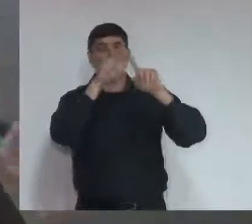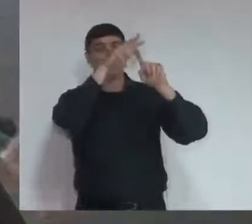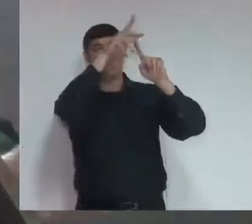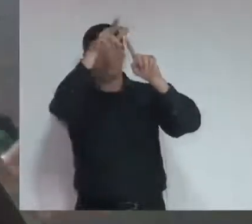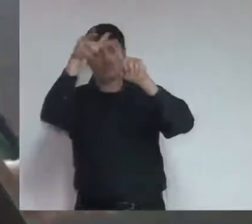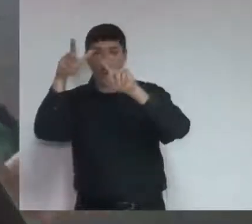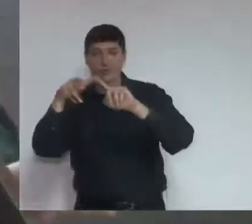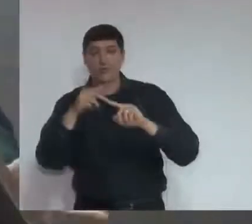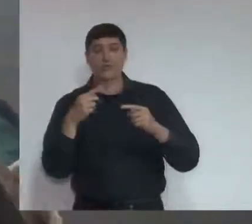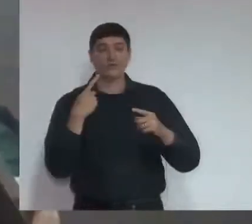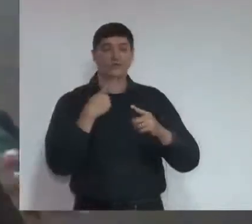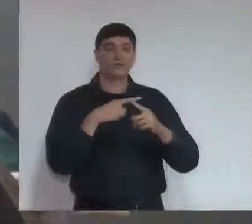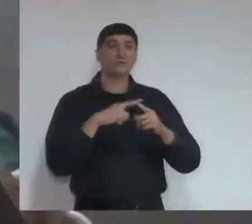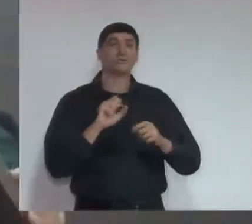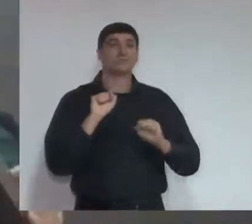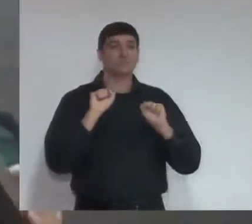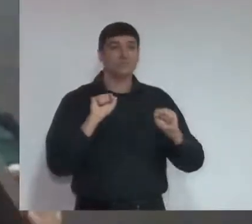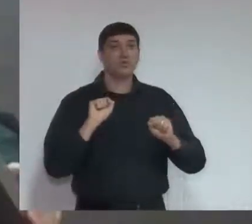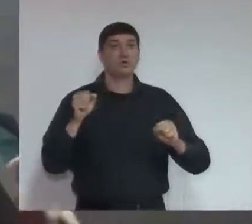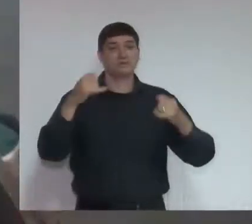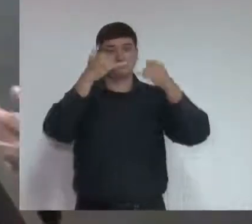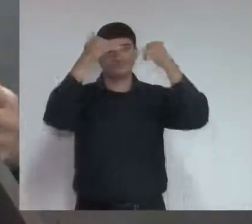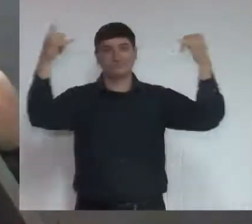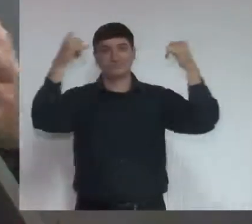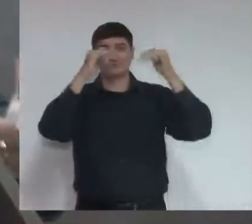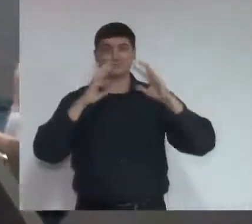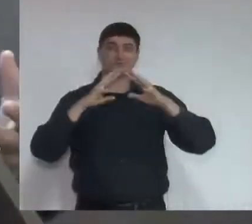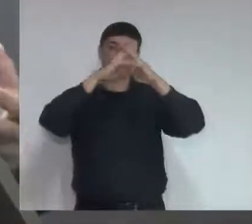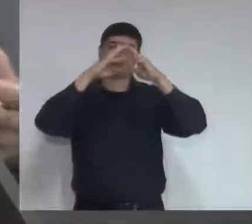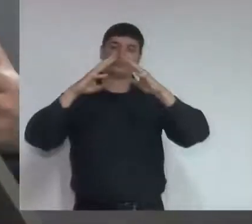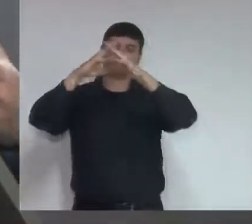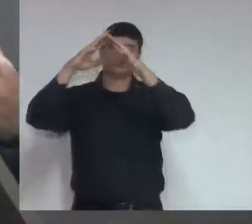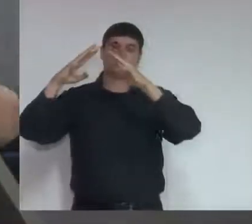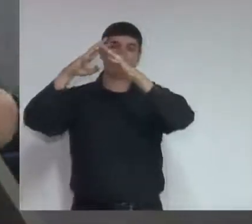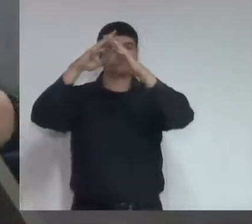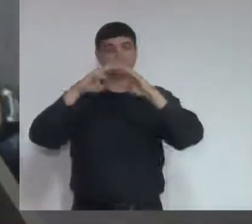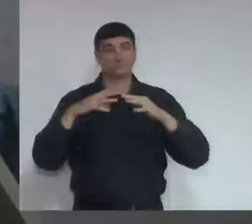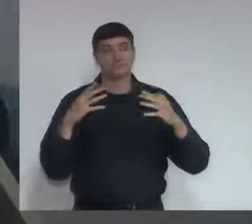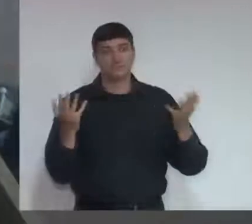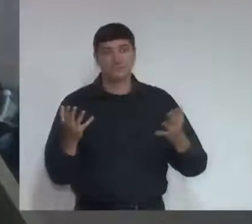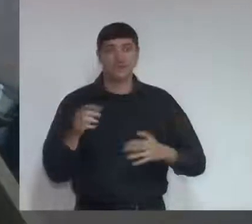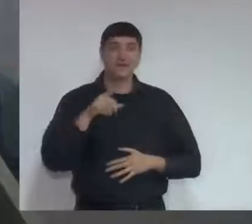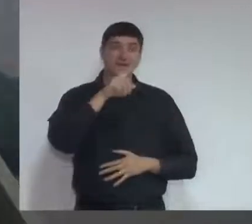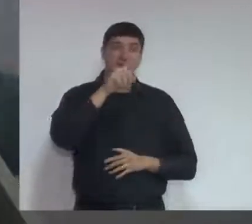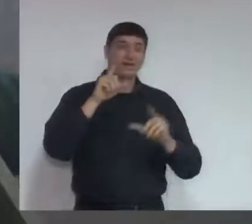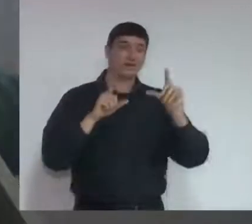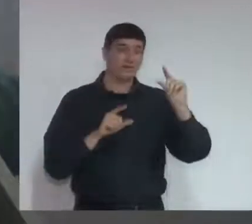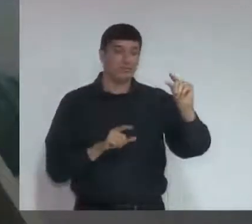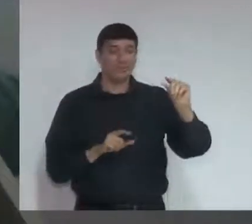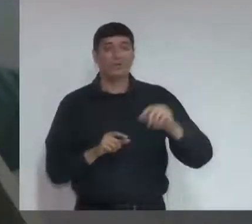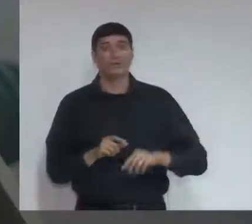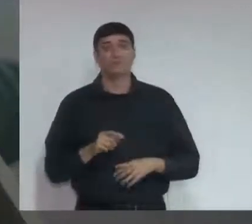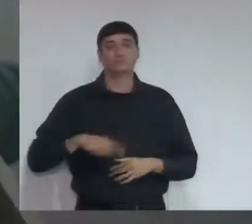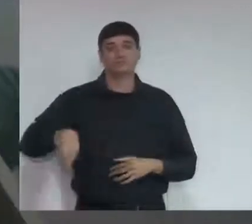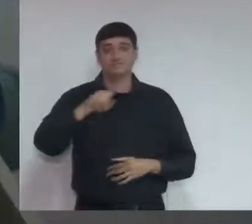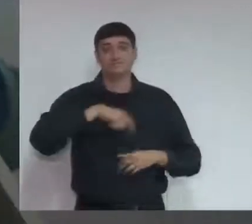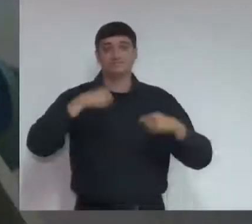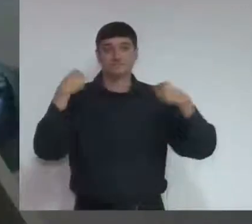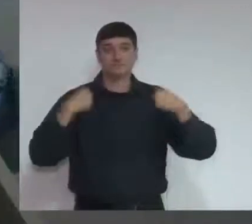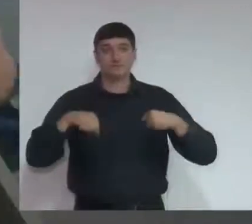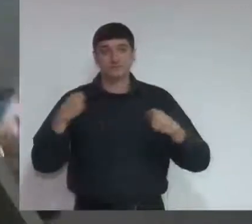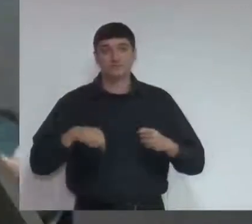de fato, suspeitos ali de provocar um problema. Mas é muito pouco isso, né? É necessário que a gente se una, através do Poder